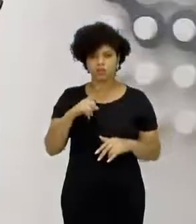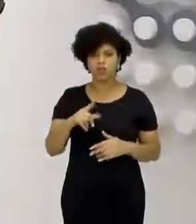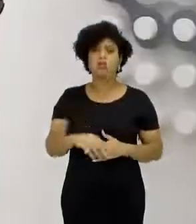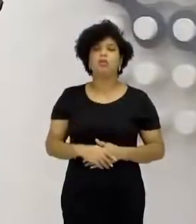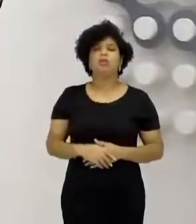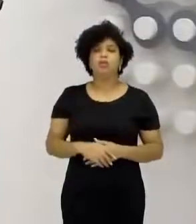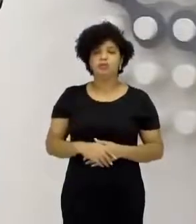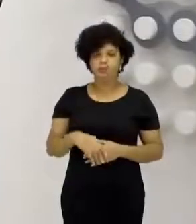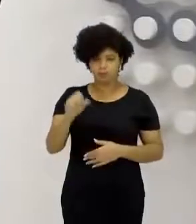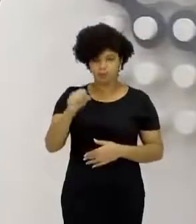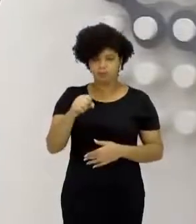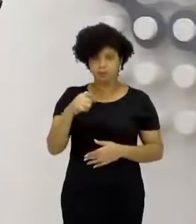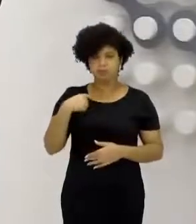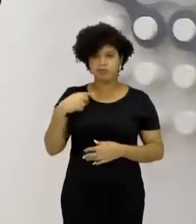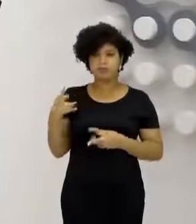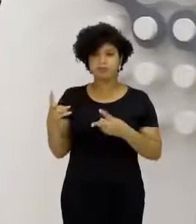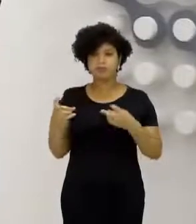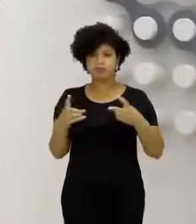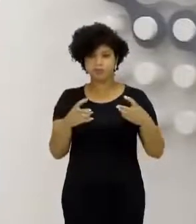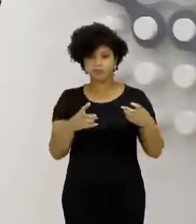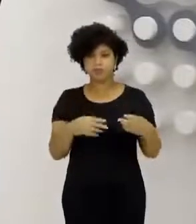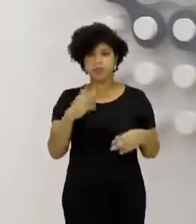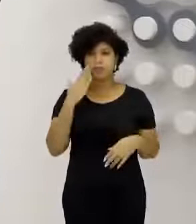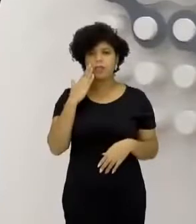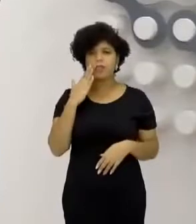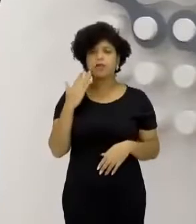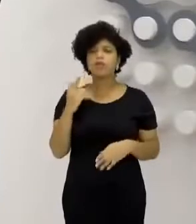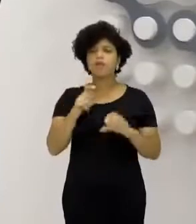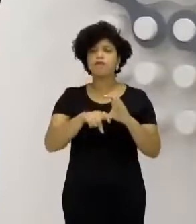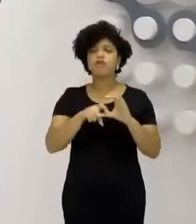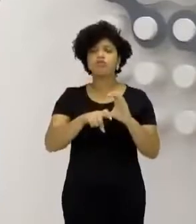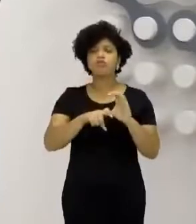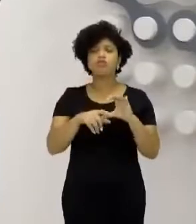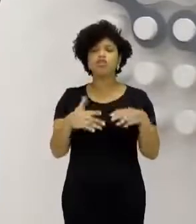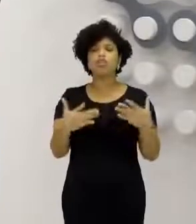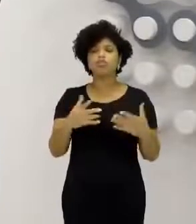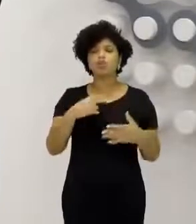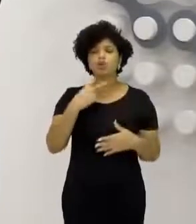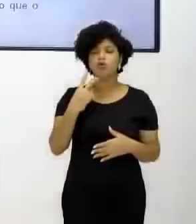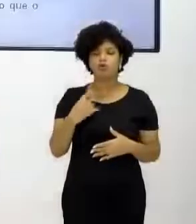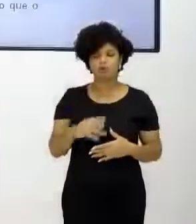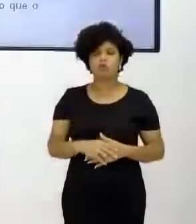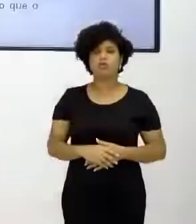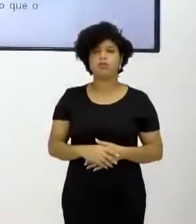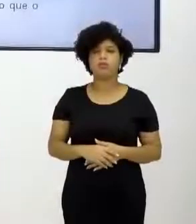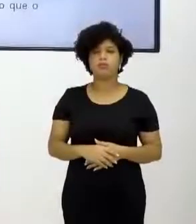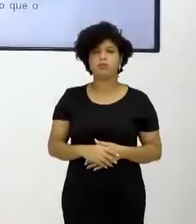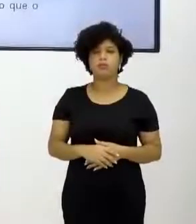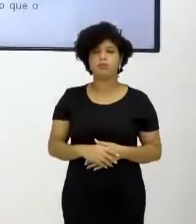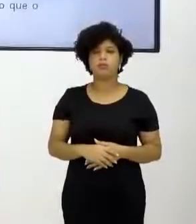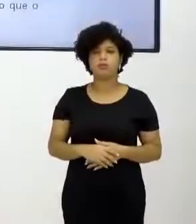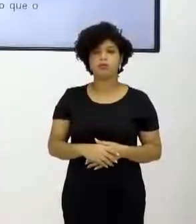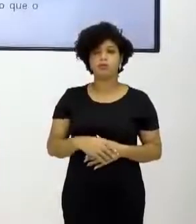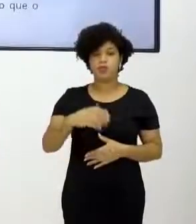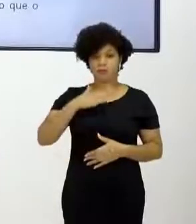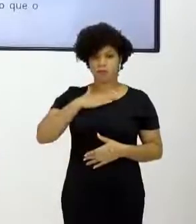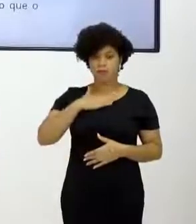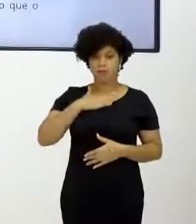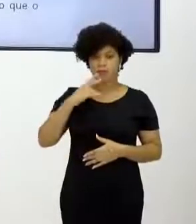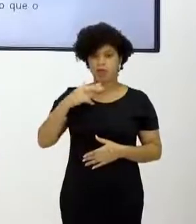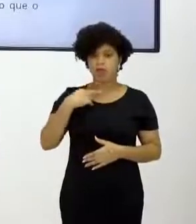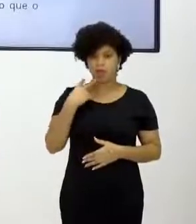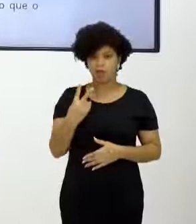Isso, a partir do timbre a gente diferencia, então, a fonte sonora, a né? A fonte sonora. E a aí, nossa, por exemplo, o pessoal ouve a voz do Giba aqui, né, do Bruxo,